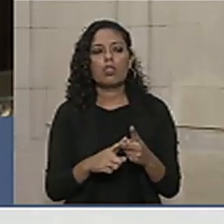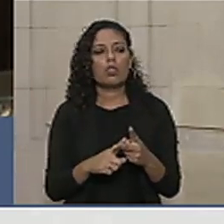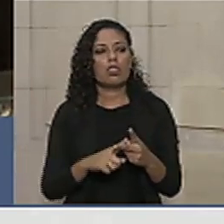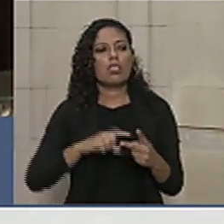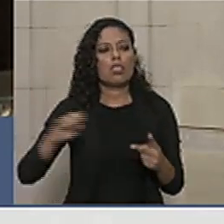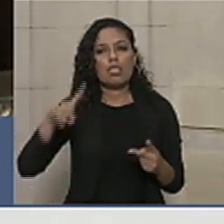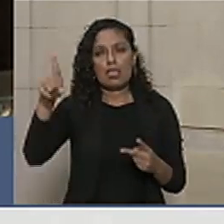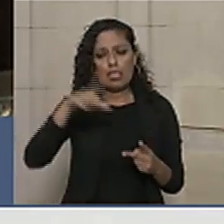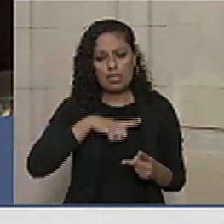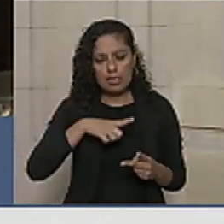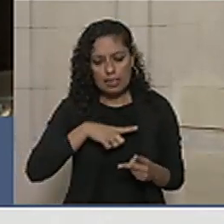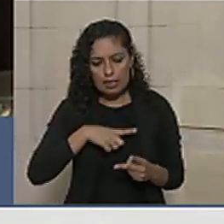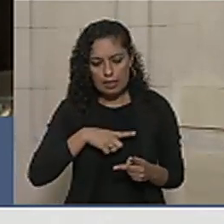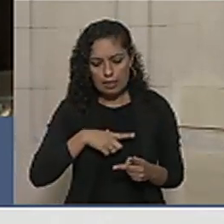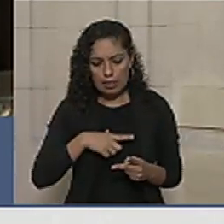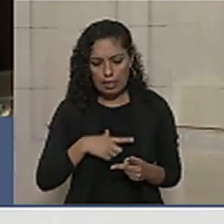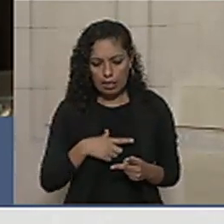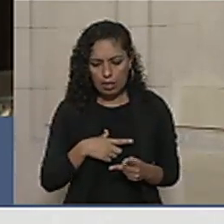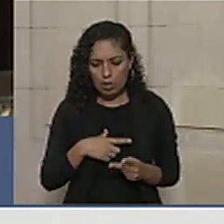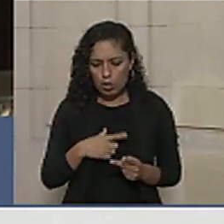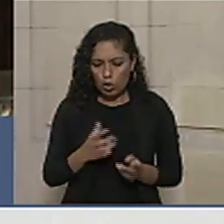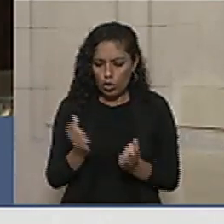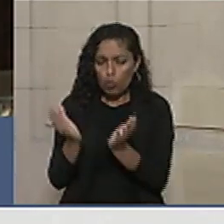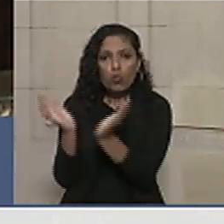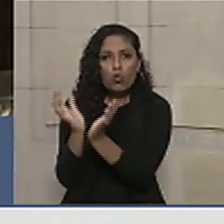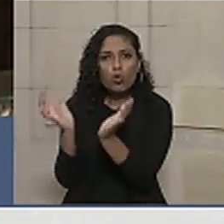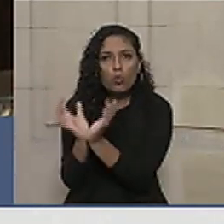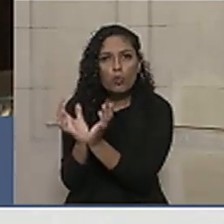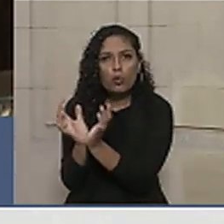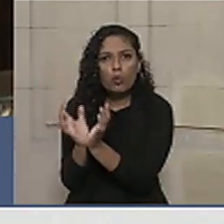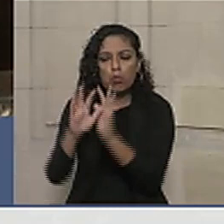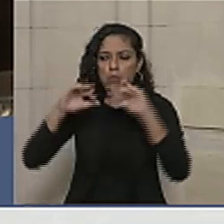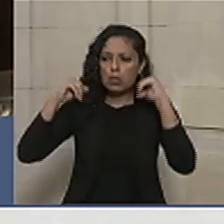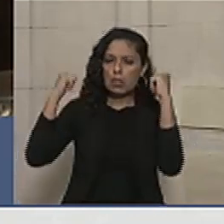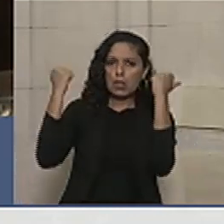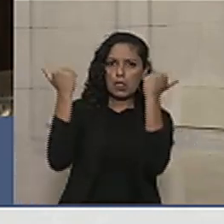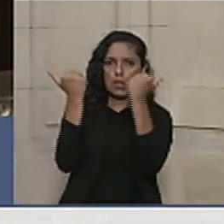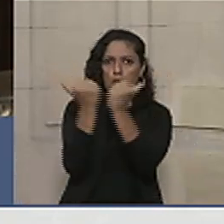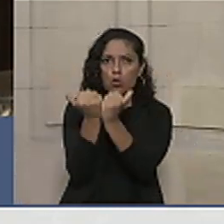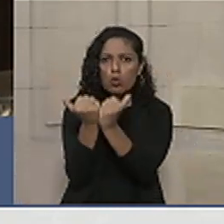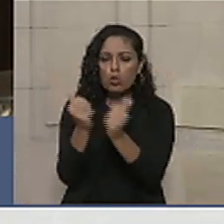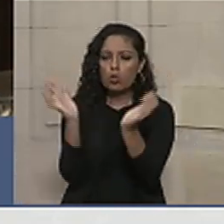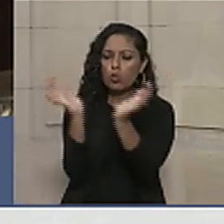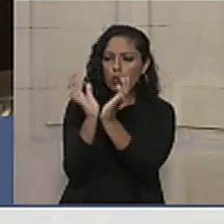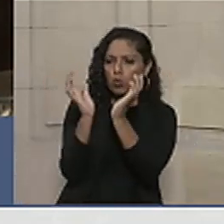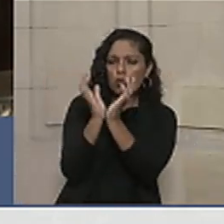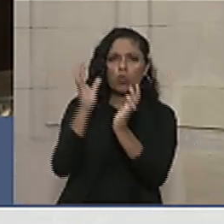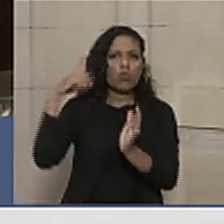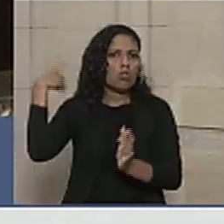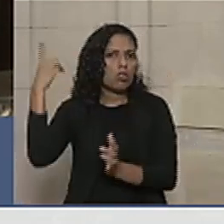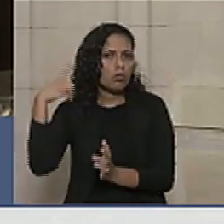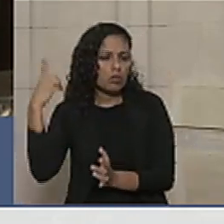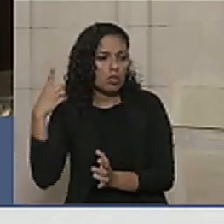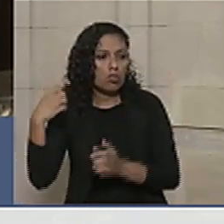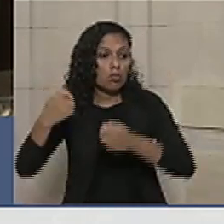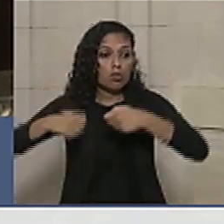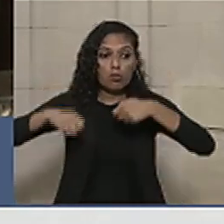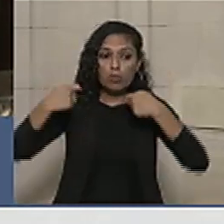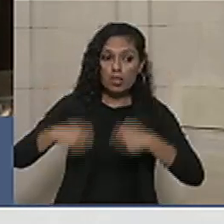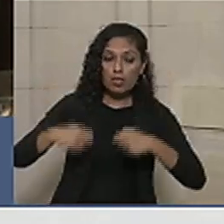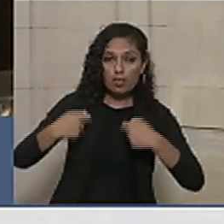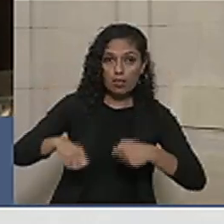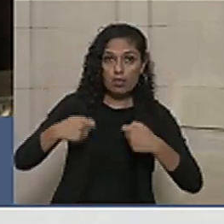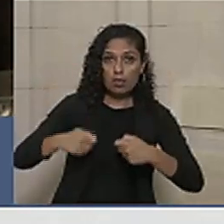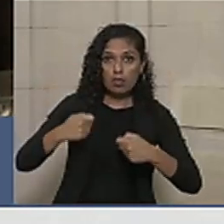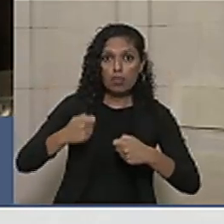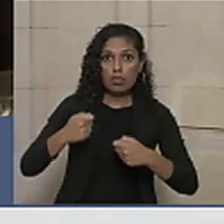uma base parlamentar, esta base parlamentar devia